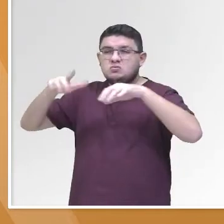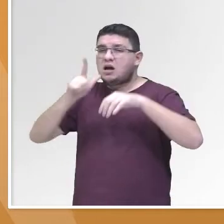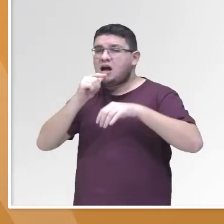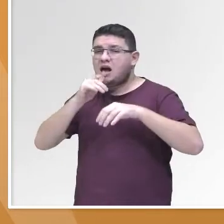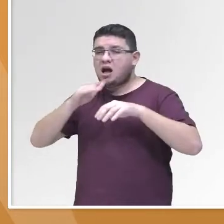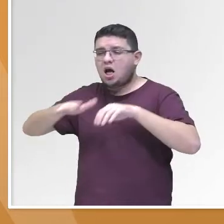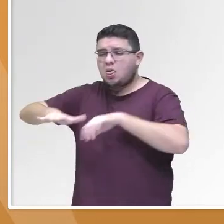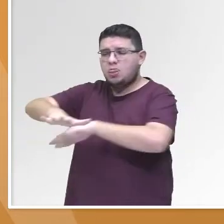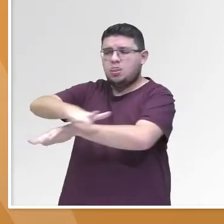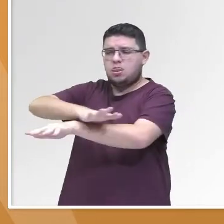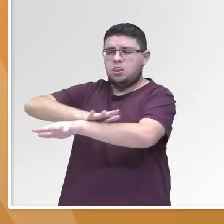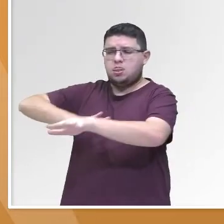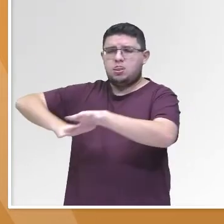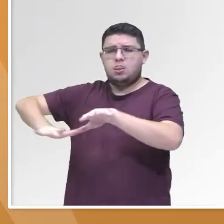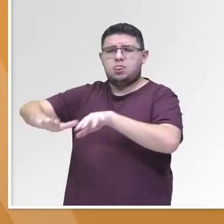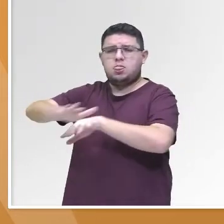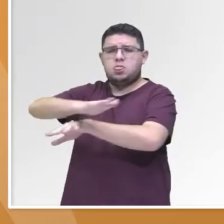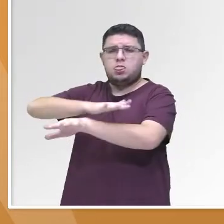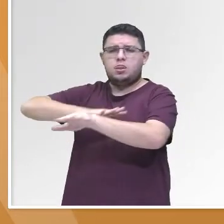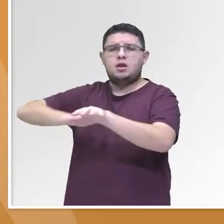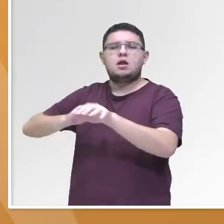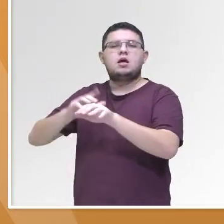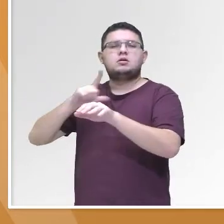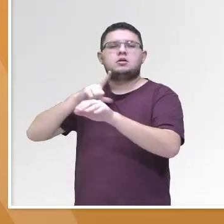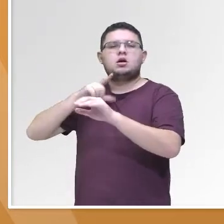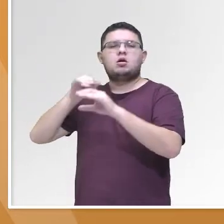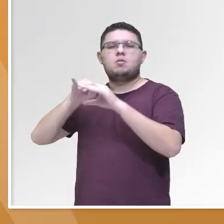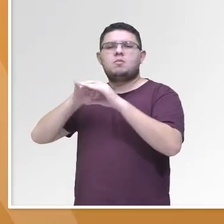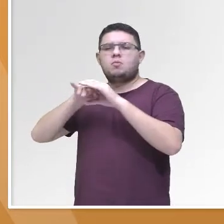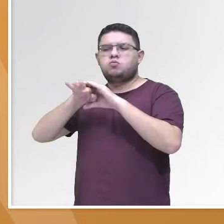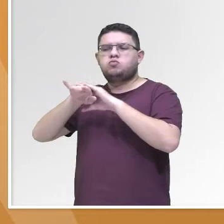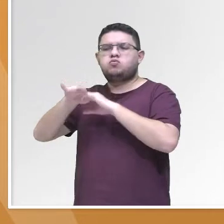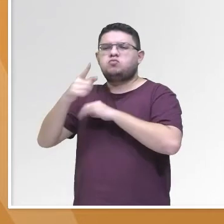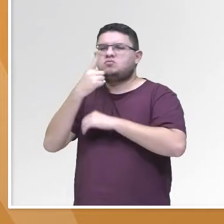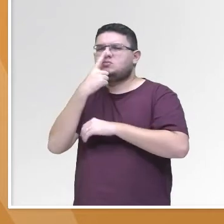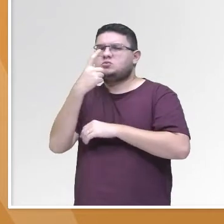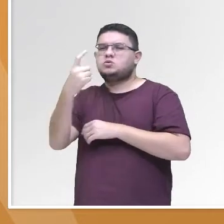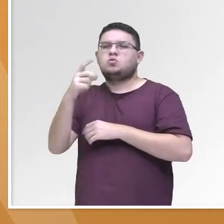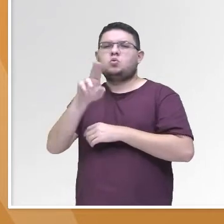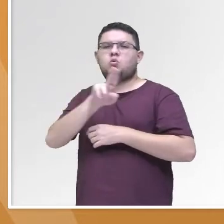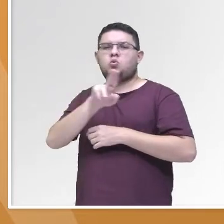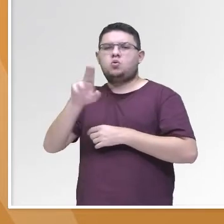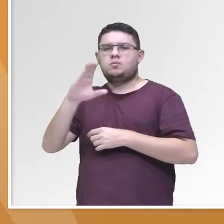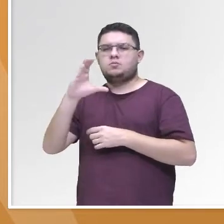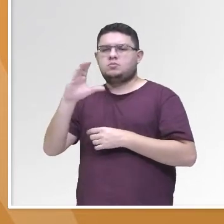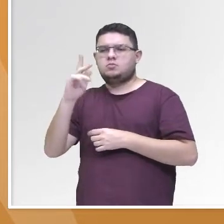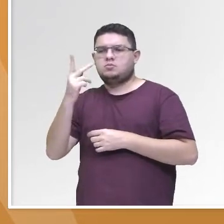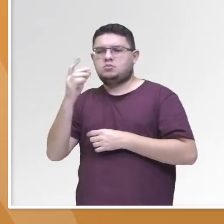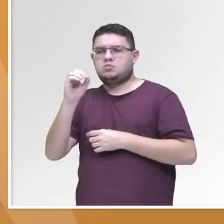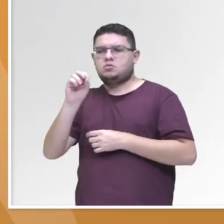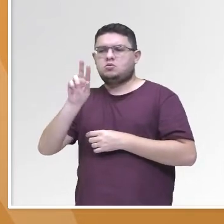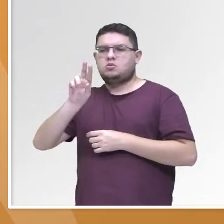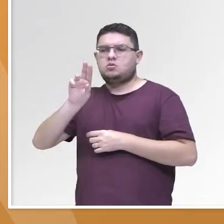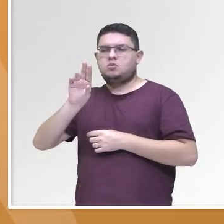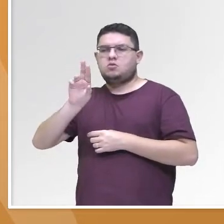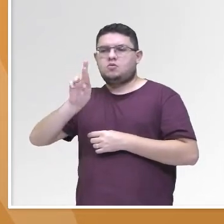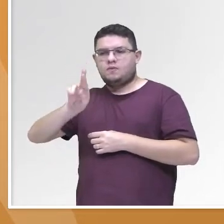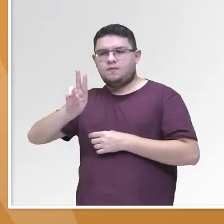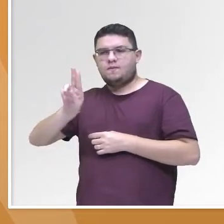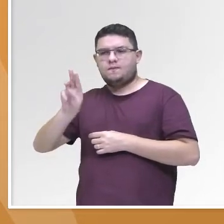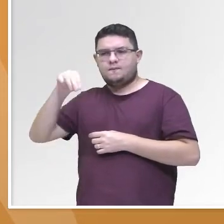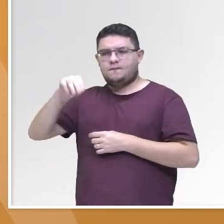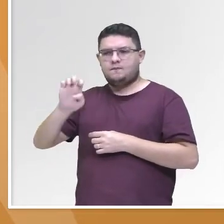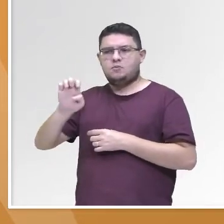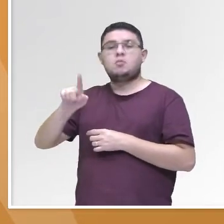a produção aí do chorume, né? Aqui está a palavrinha chorume, que nada mais é que esse